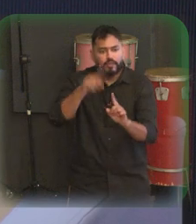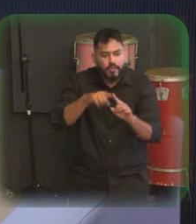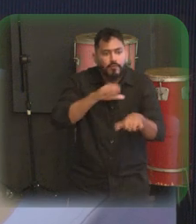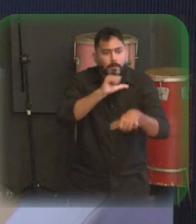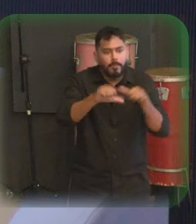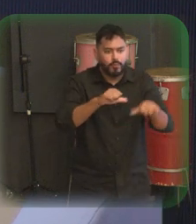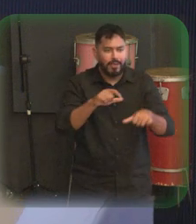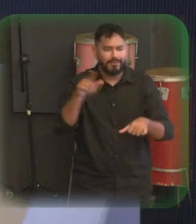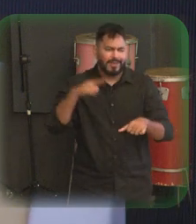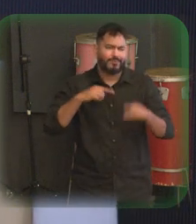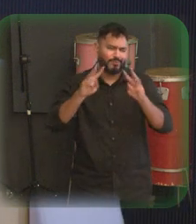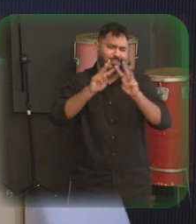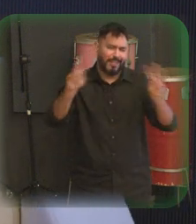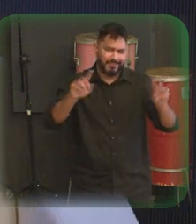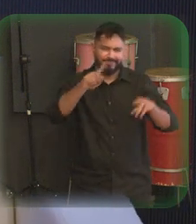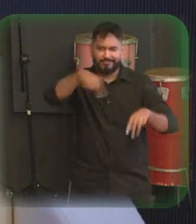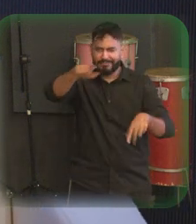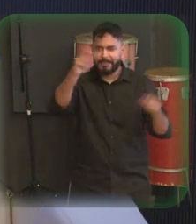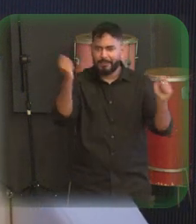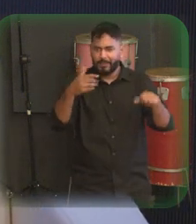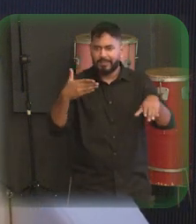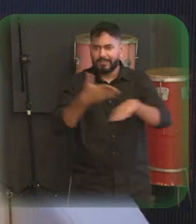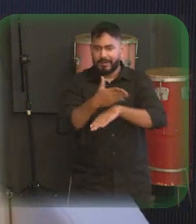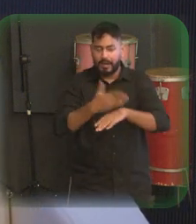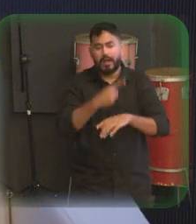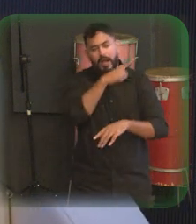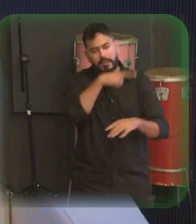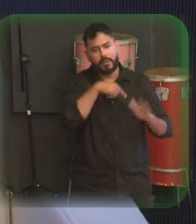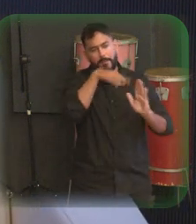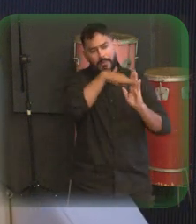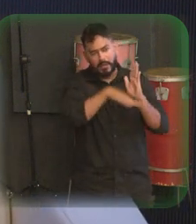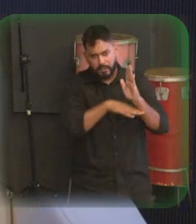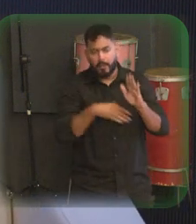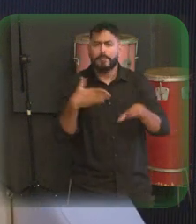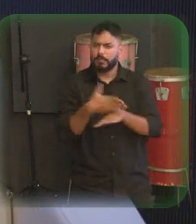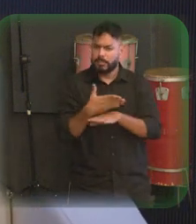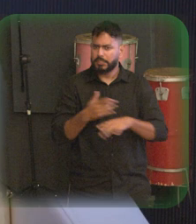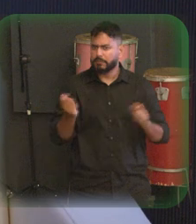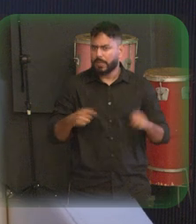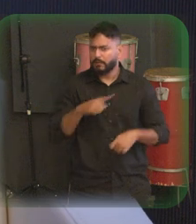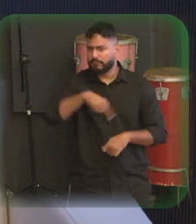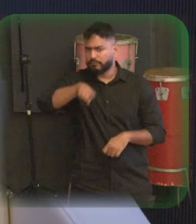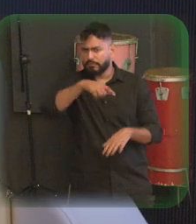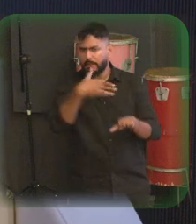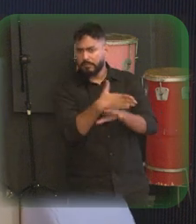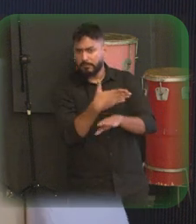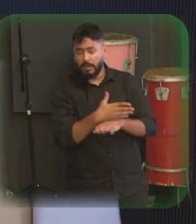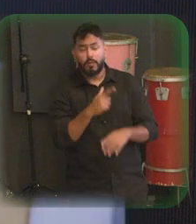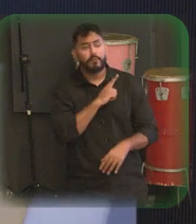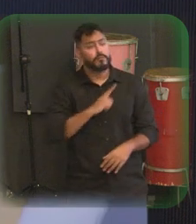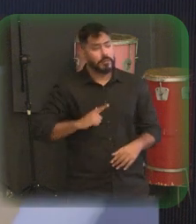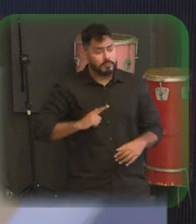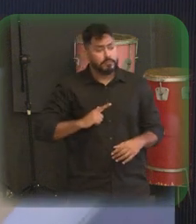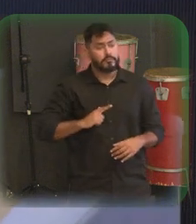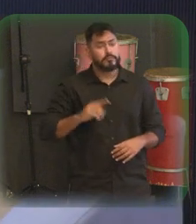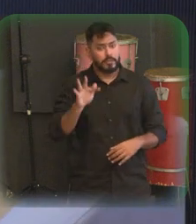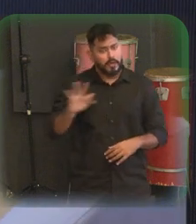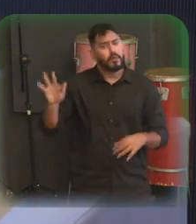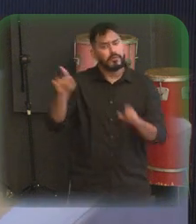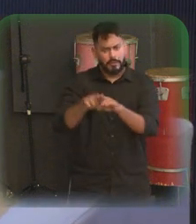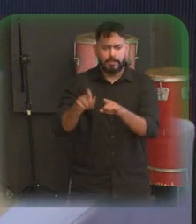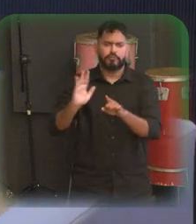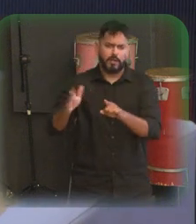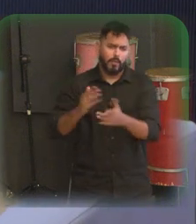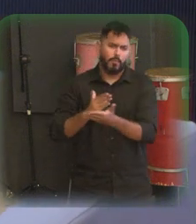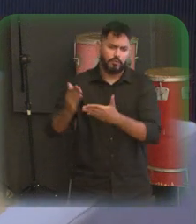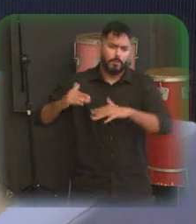ouvirpramudar.pe.gov.br. Lá é a construção do nosso plano plurianual participativo. O governo federal já fez o seu movimento. A gente está fazendo aqui em Pernambuco. Assim